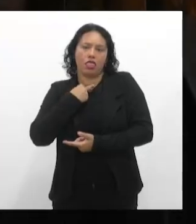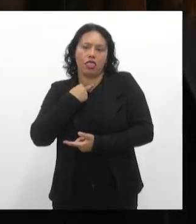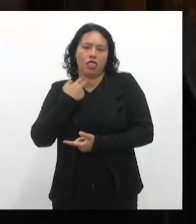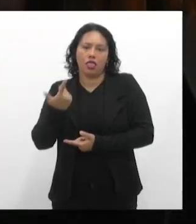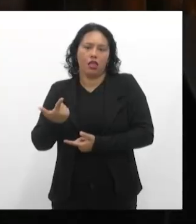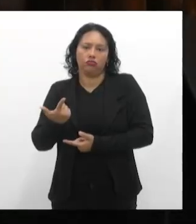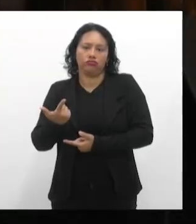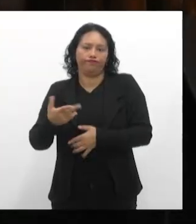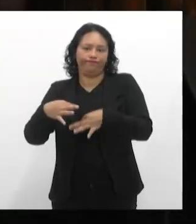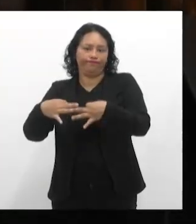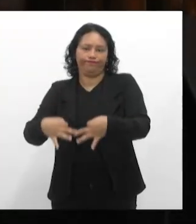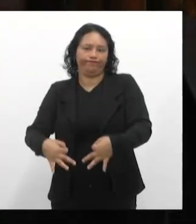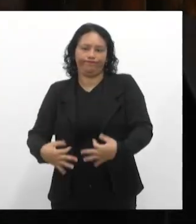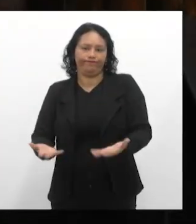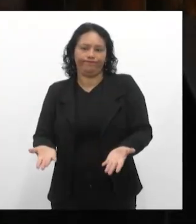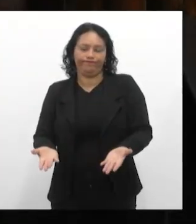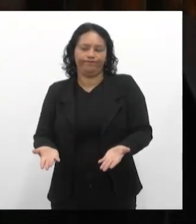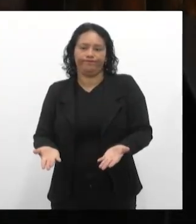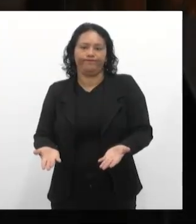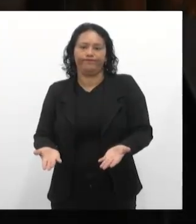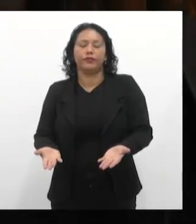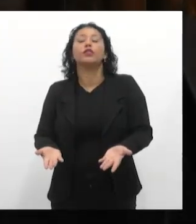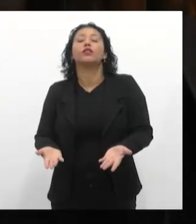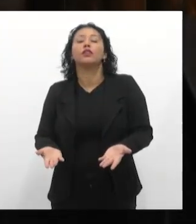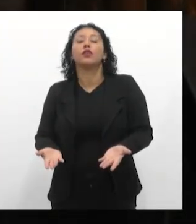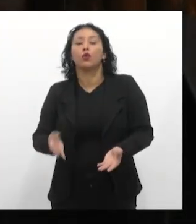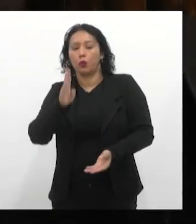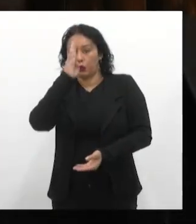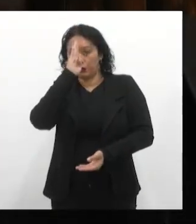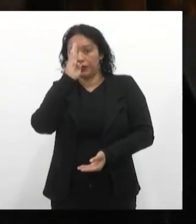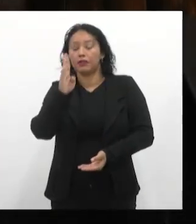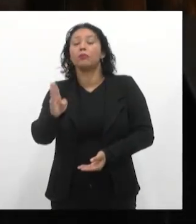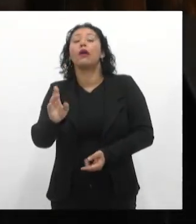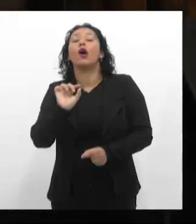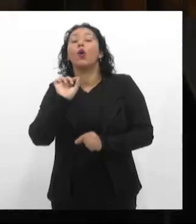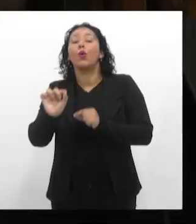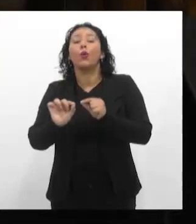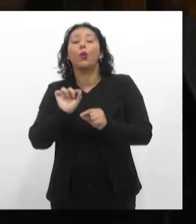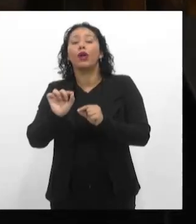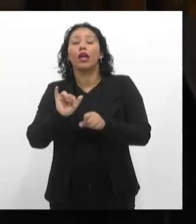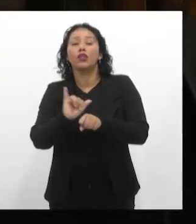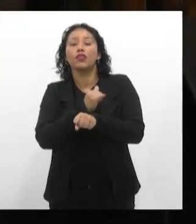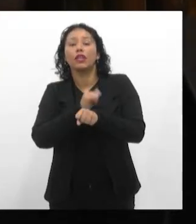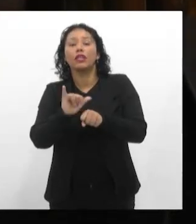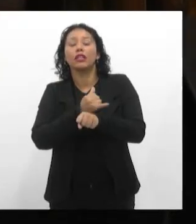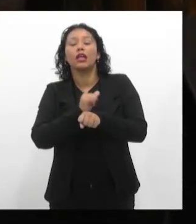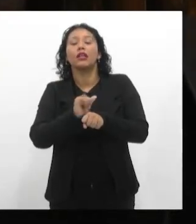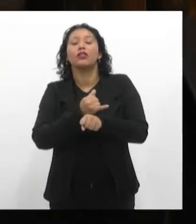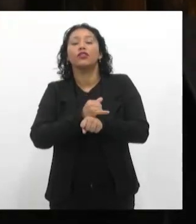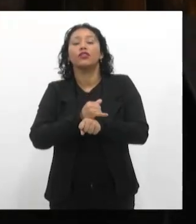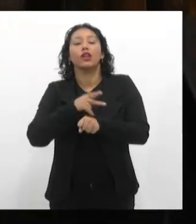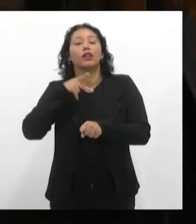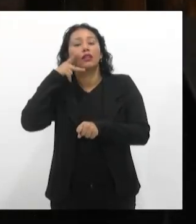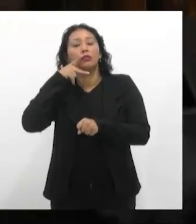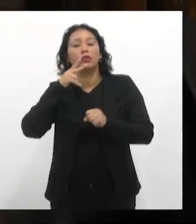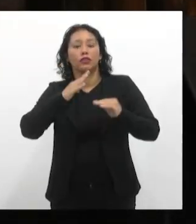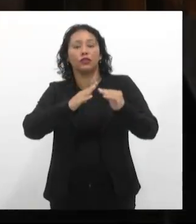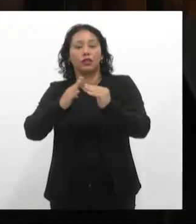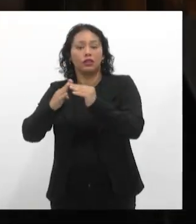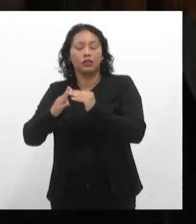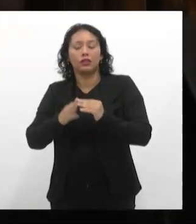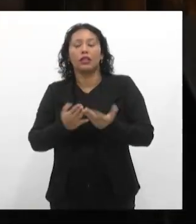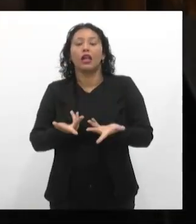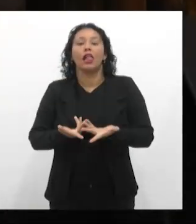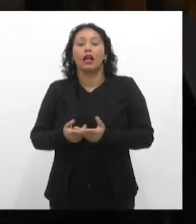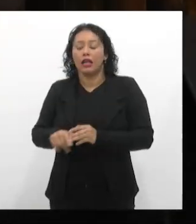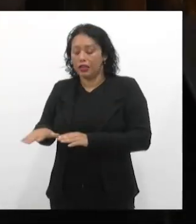Estado. E o nosso principal instrumento da política de habitação hoje é, sem dúvida nenhuma, o Fundo Estadual de